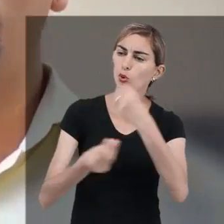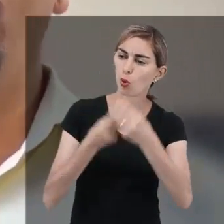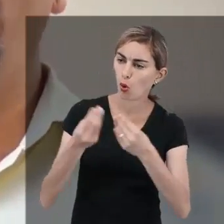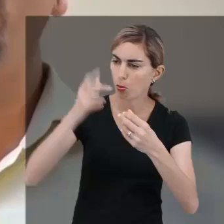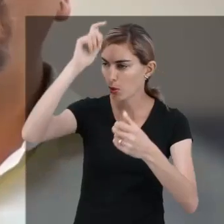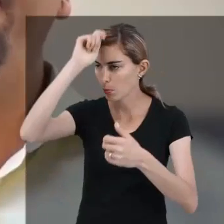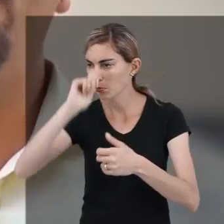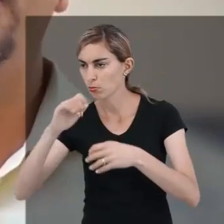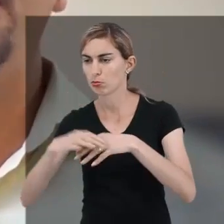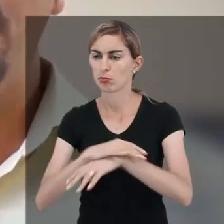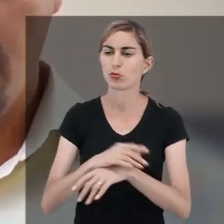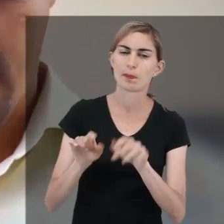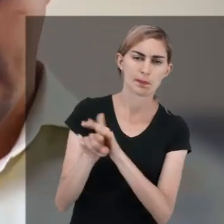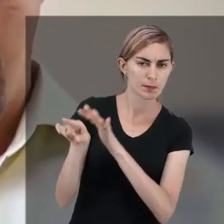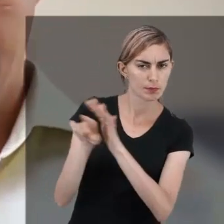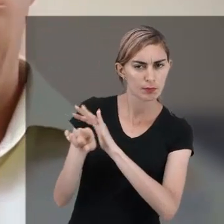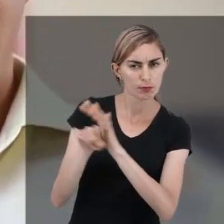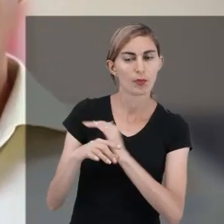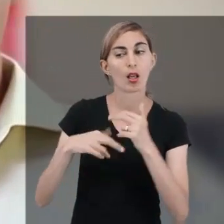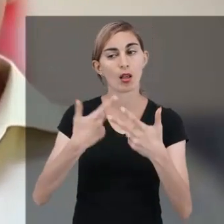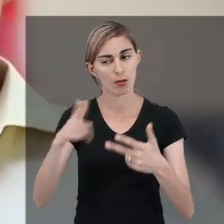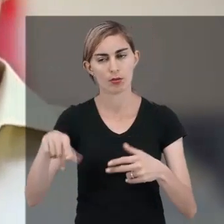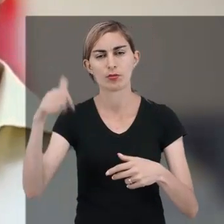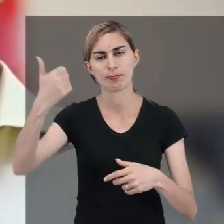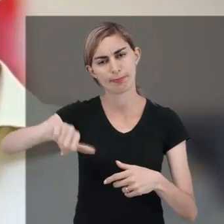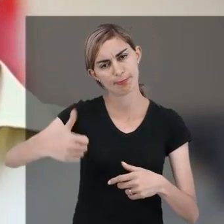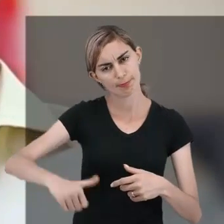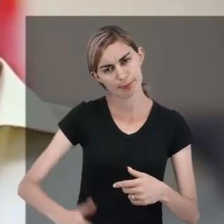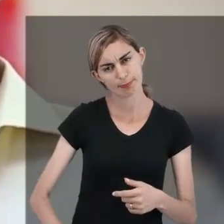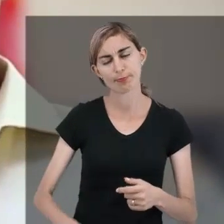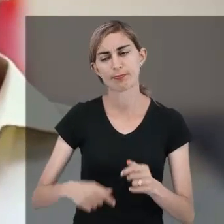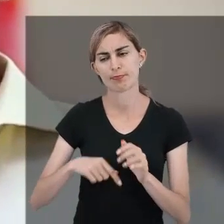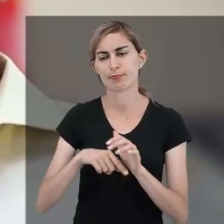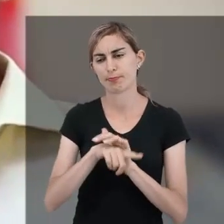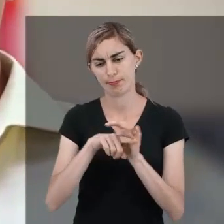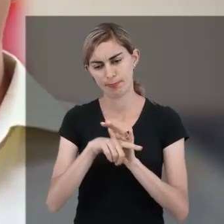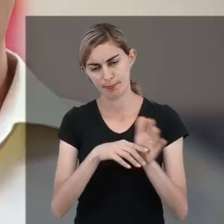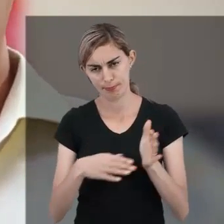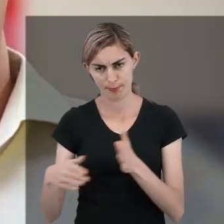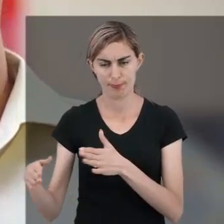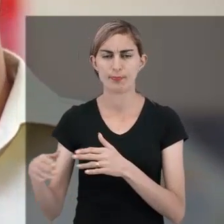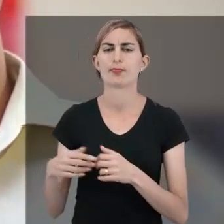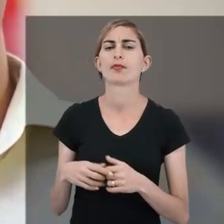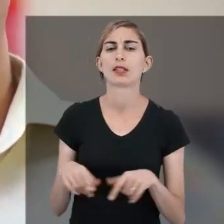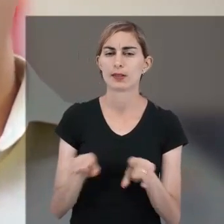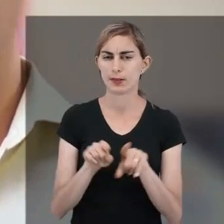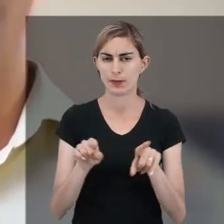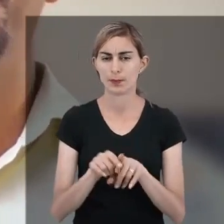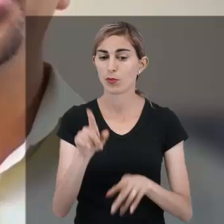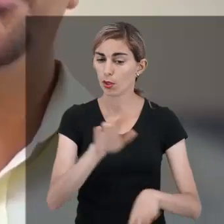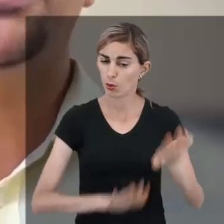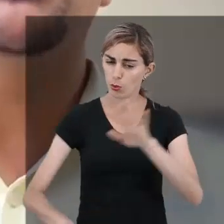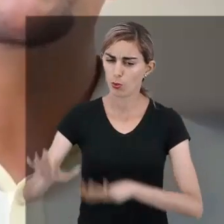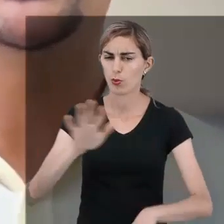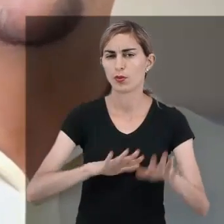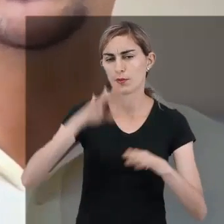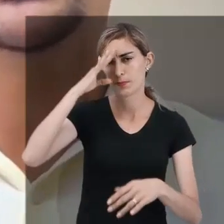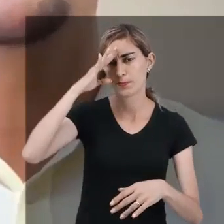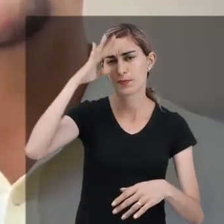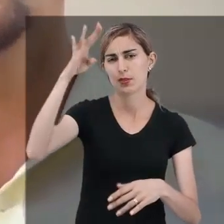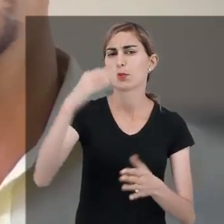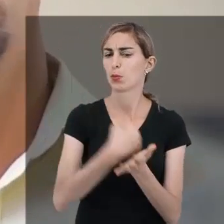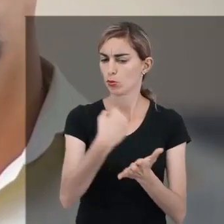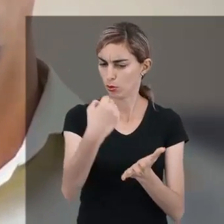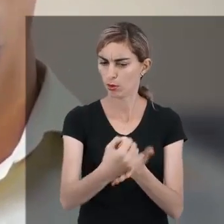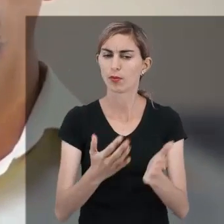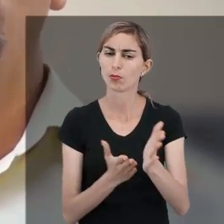equipamento. Então, é outra forma da gente avaliar e a gente monitorar o equipamento também. Então, muito cuidado, principalmente com o